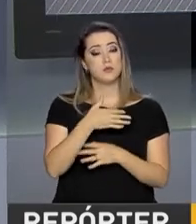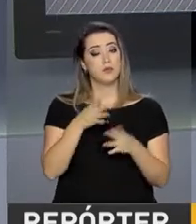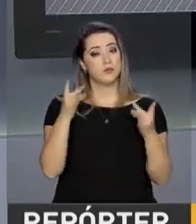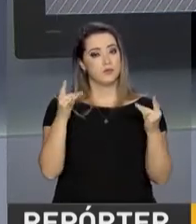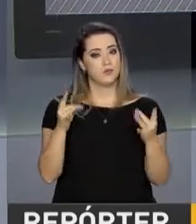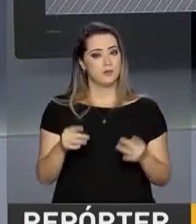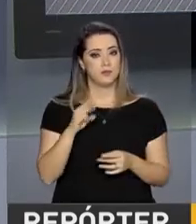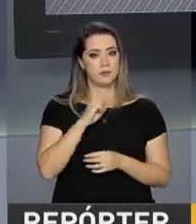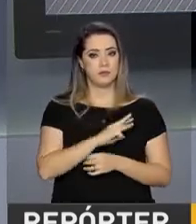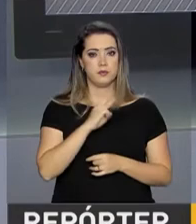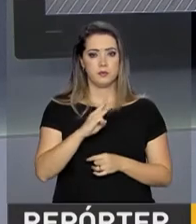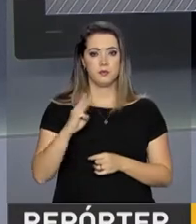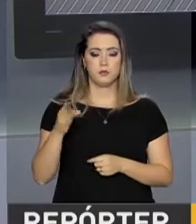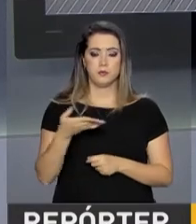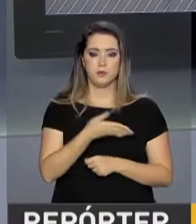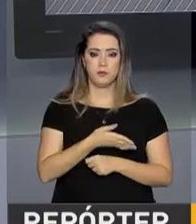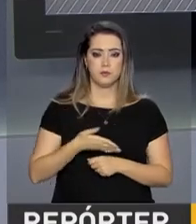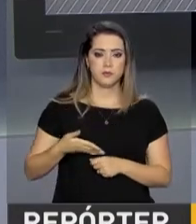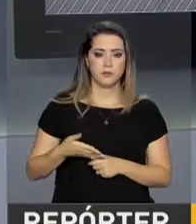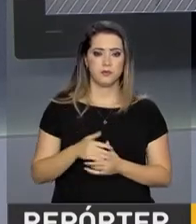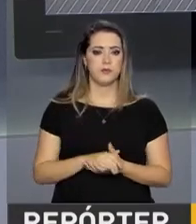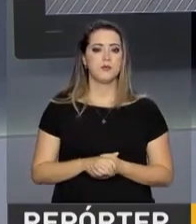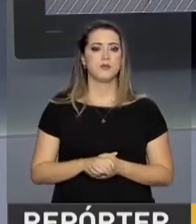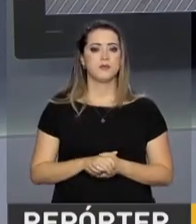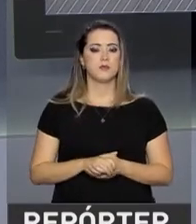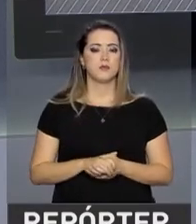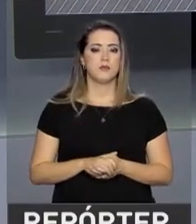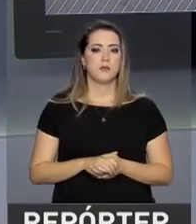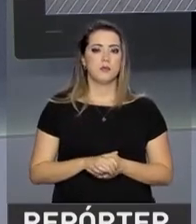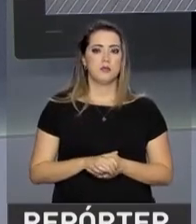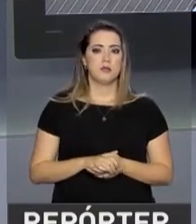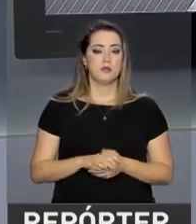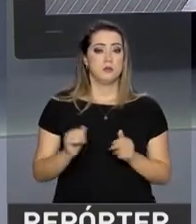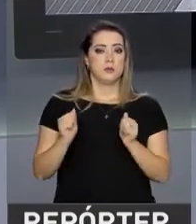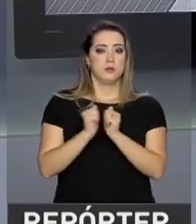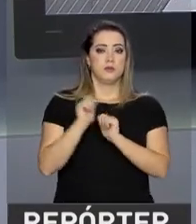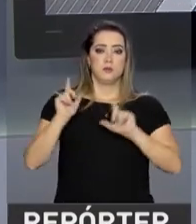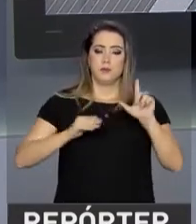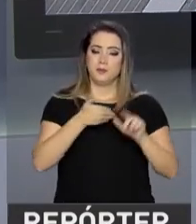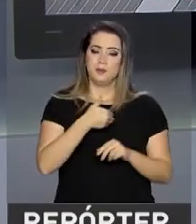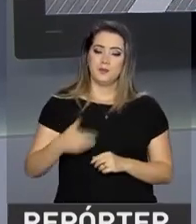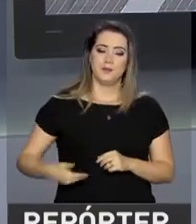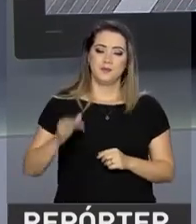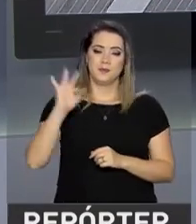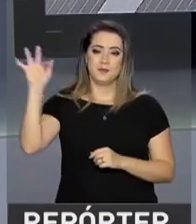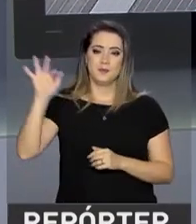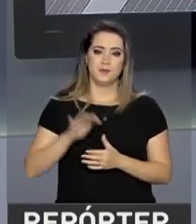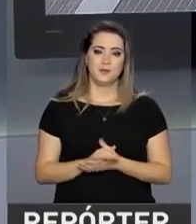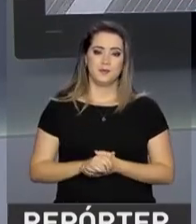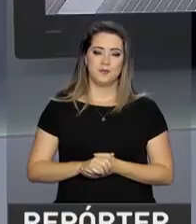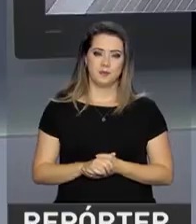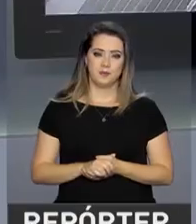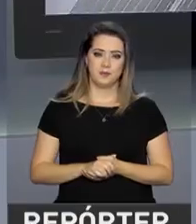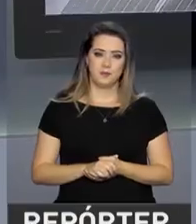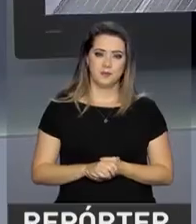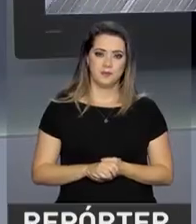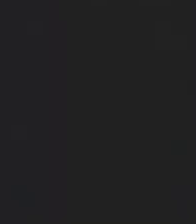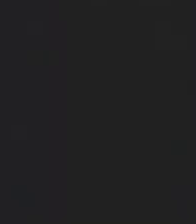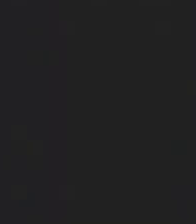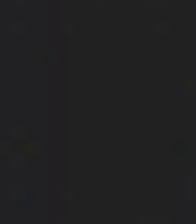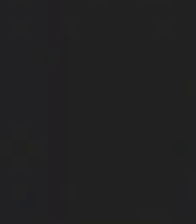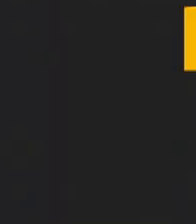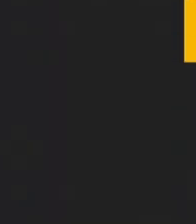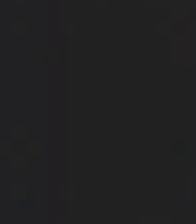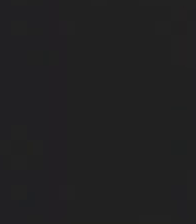youtube toda a nossa programa a ação também está na página da nbr na internet continue com a gente na nbr a tv do governo federal